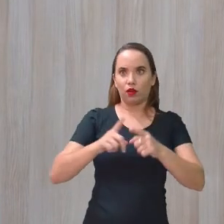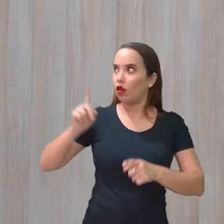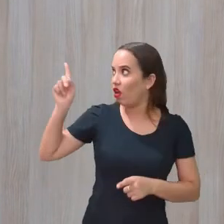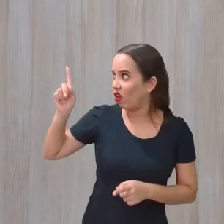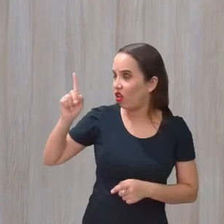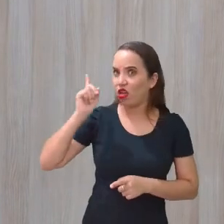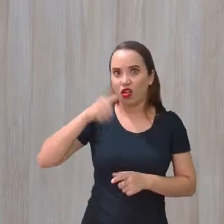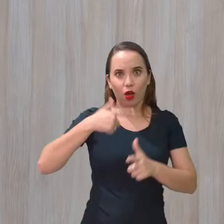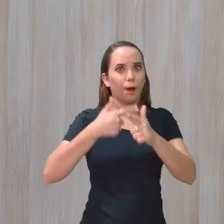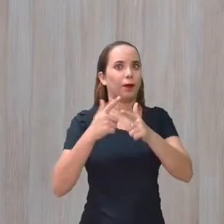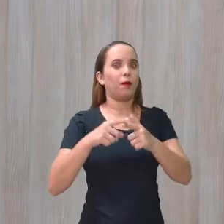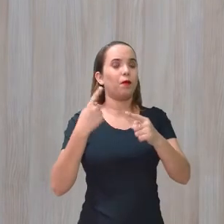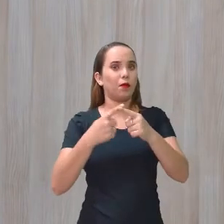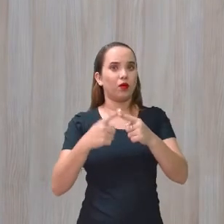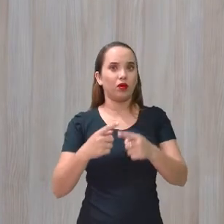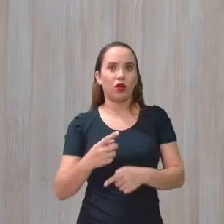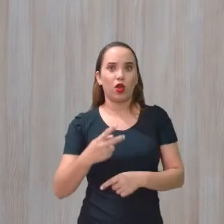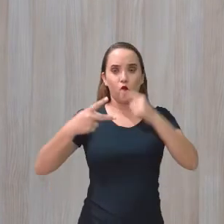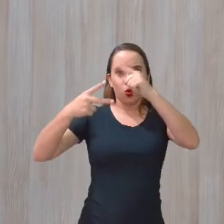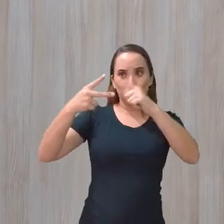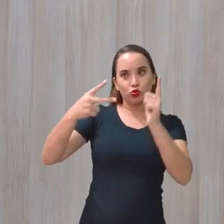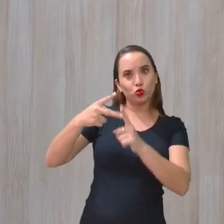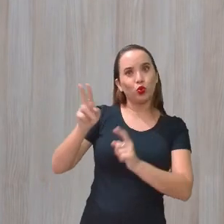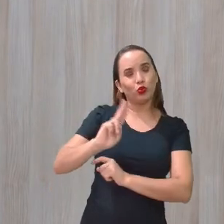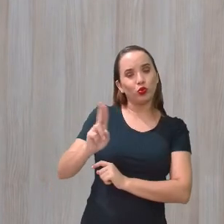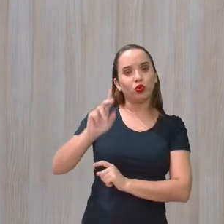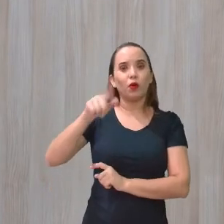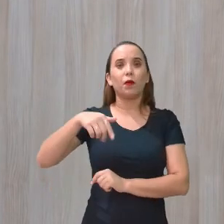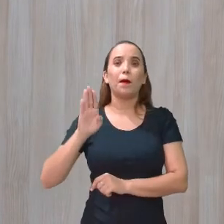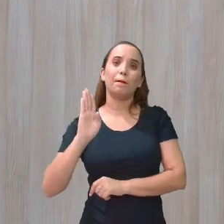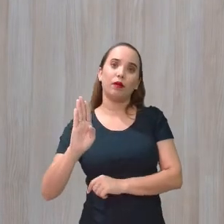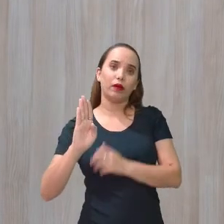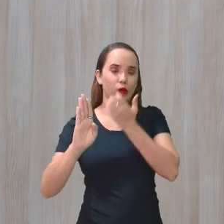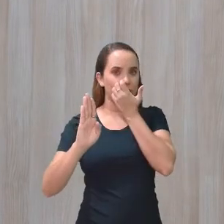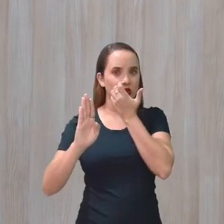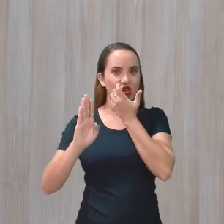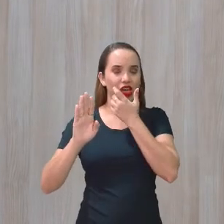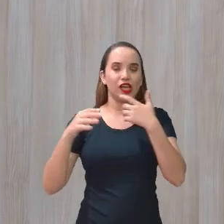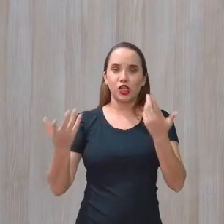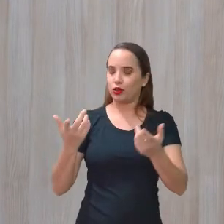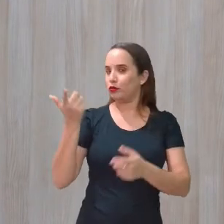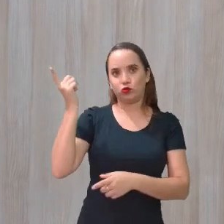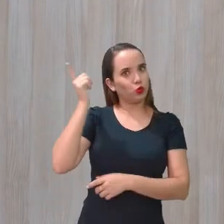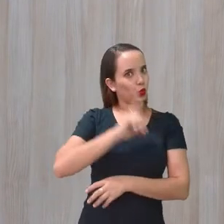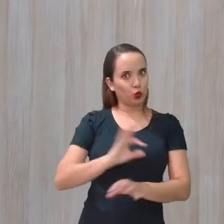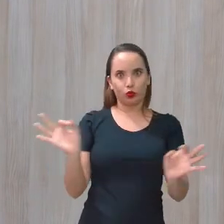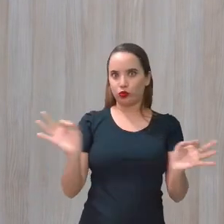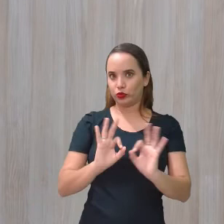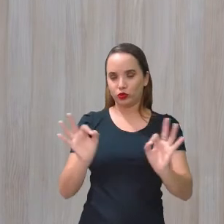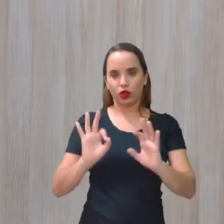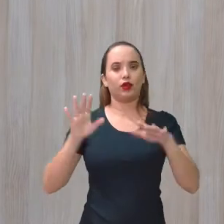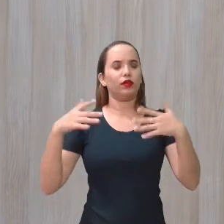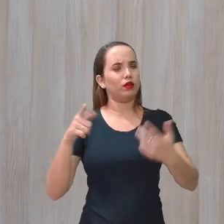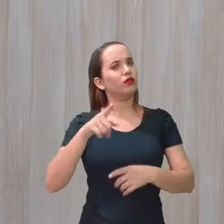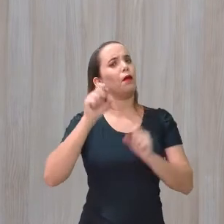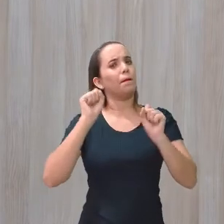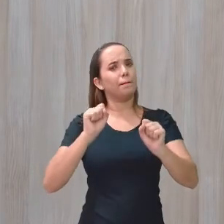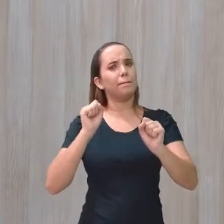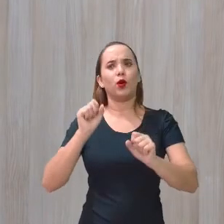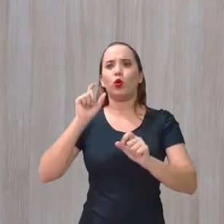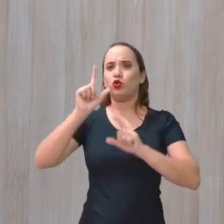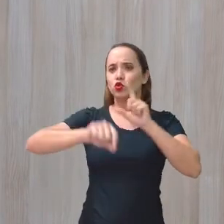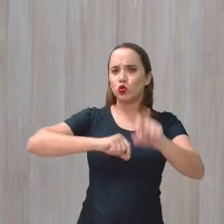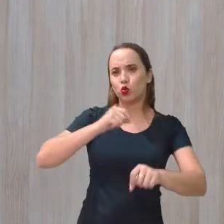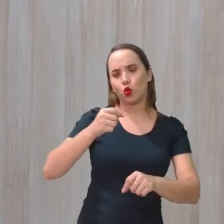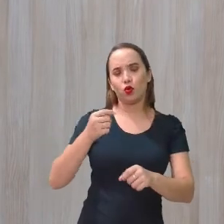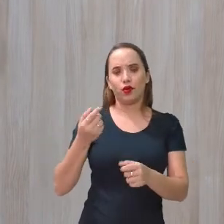a letra B para Billy, eu iria escolher a letra B para Bia, não daria certo, né? Então você pode escolher outras letras, por